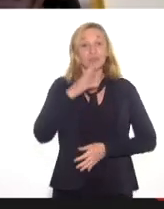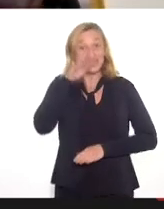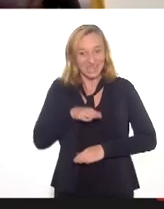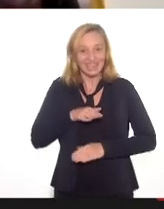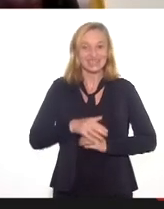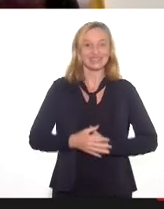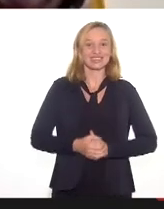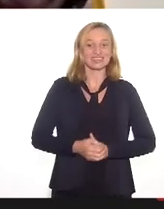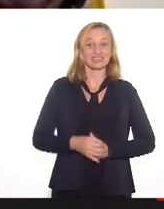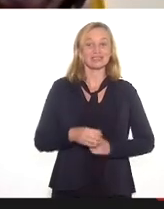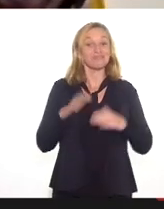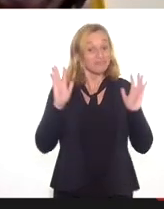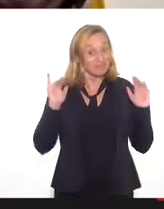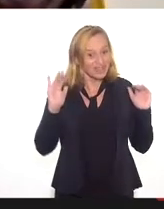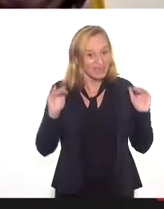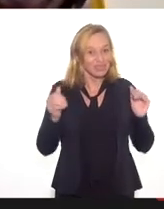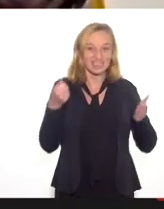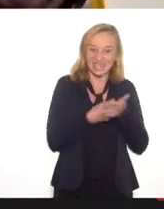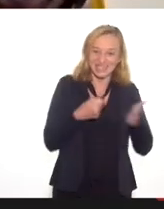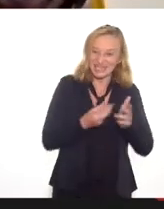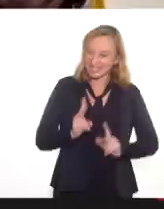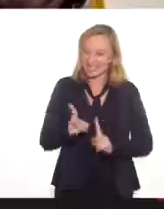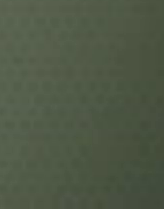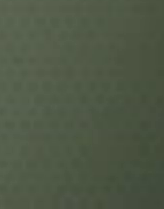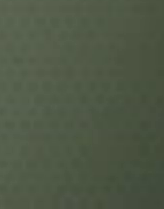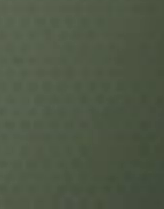tarde parabéns a luta continua boa